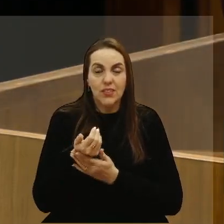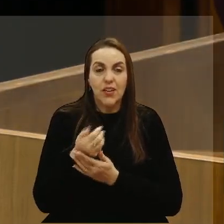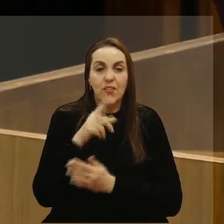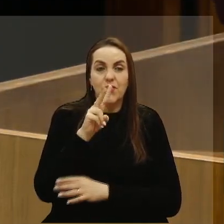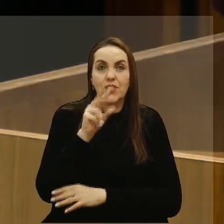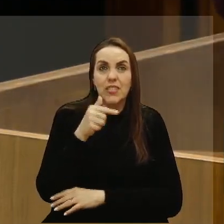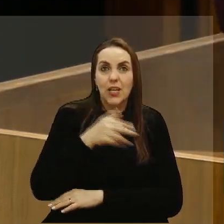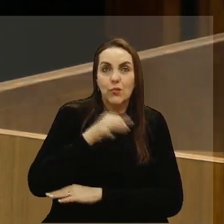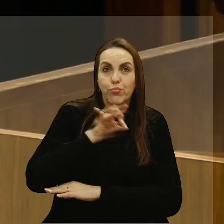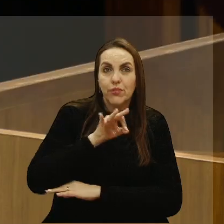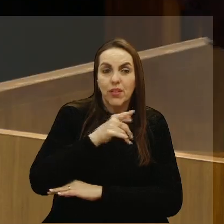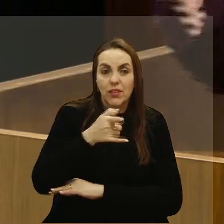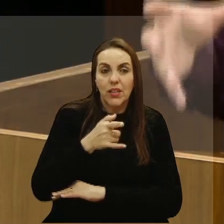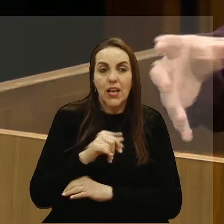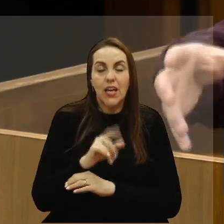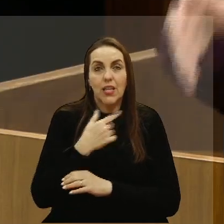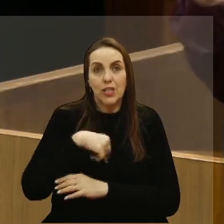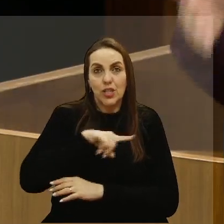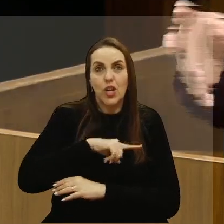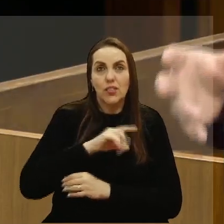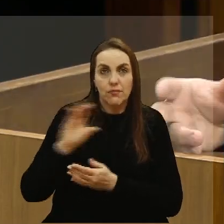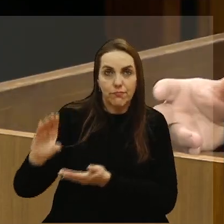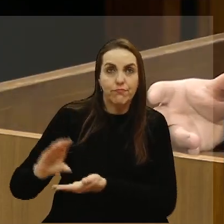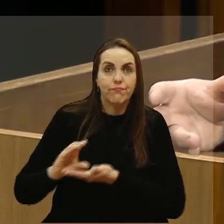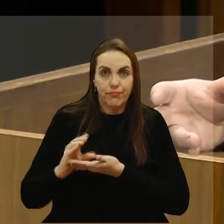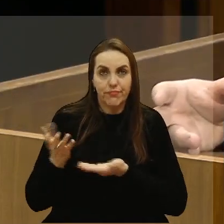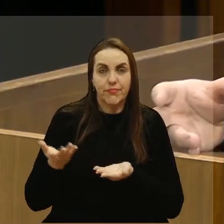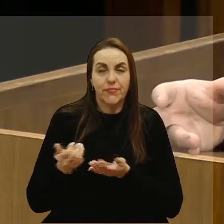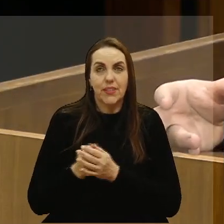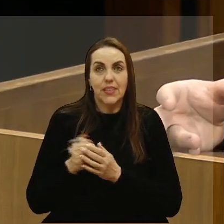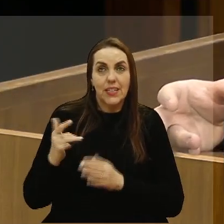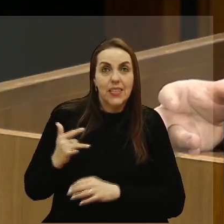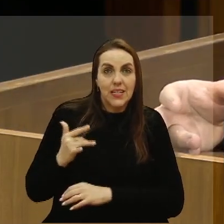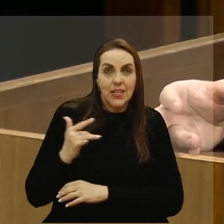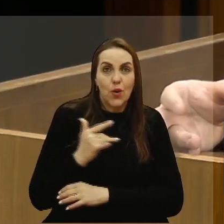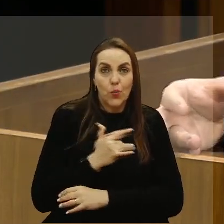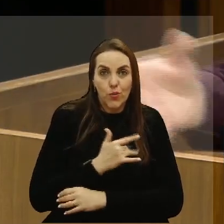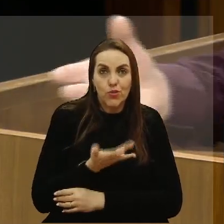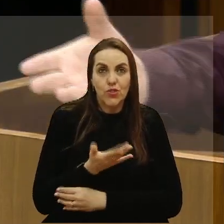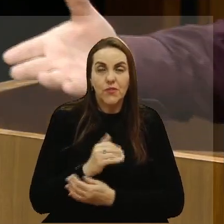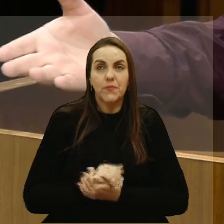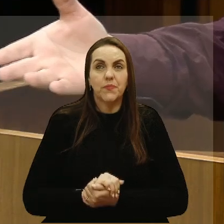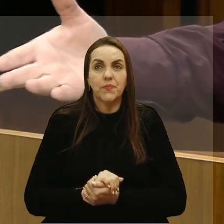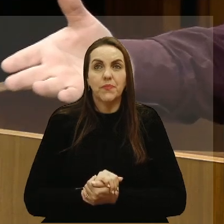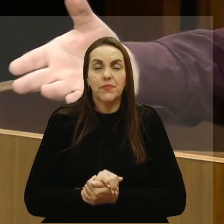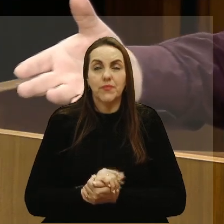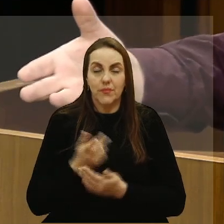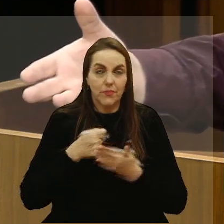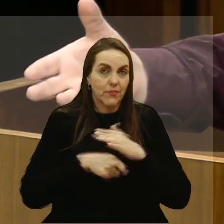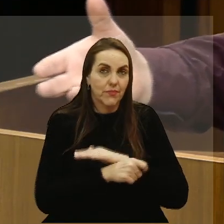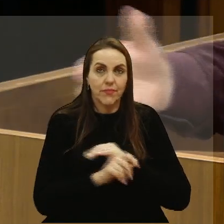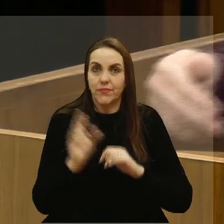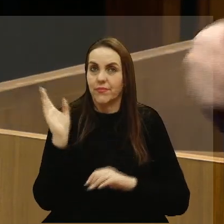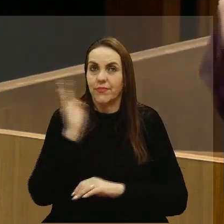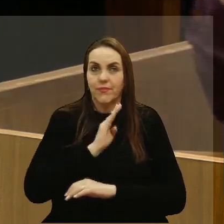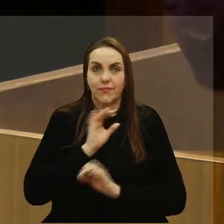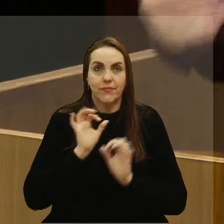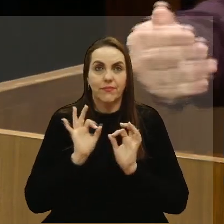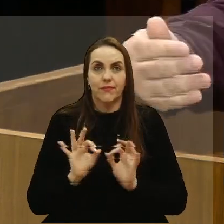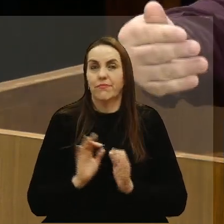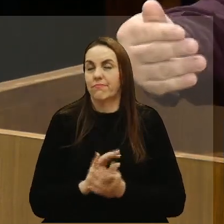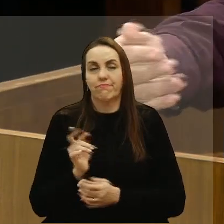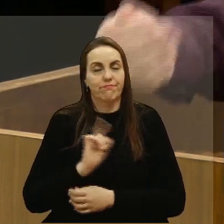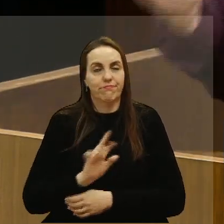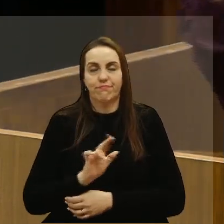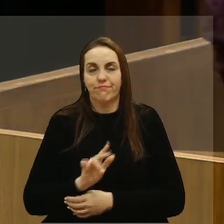bolo que a gente arrecada na saúde, estão aplicando mal. Porque quanto mais